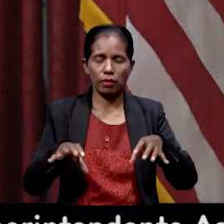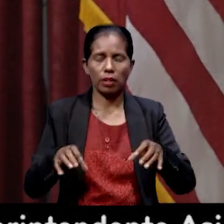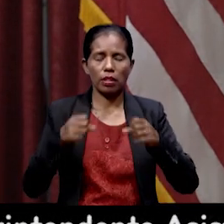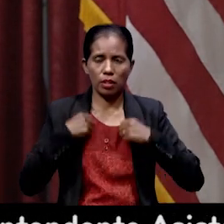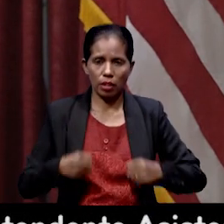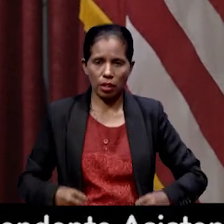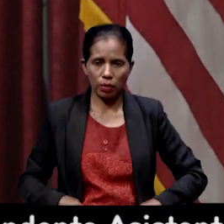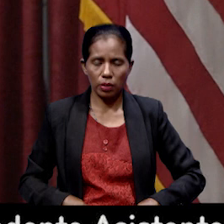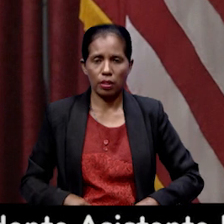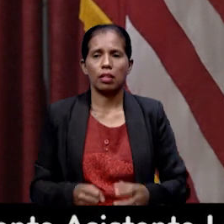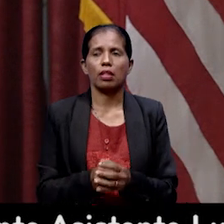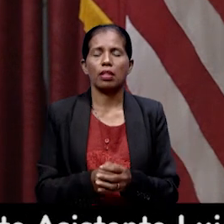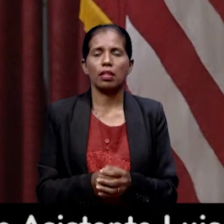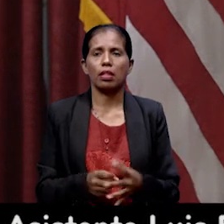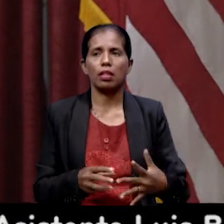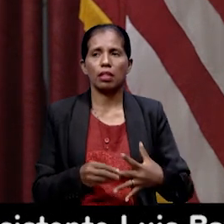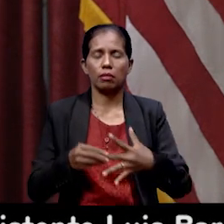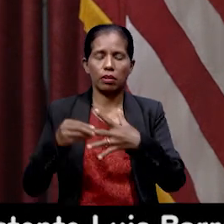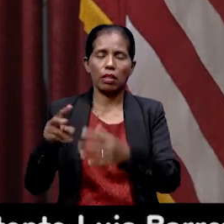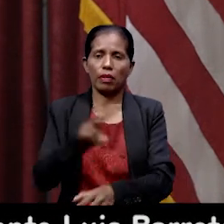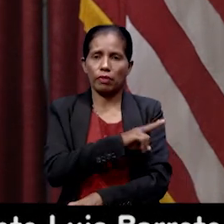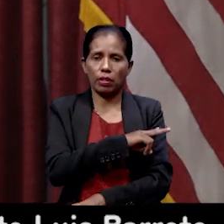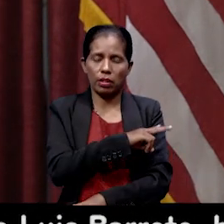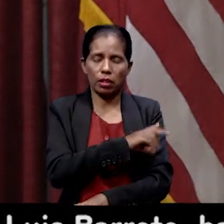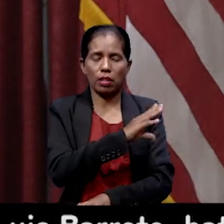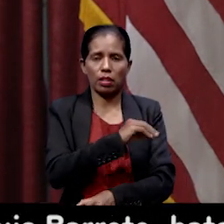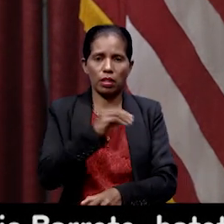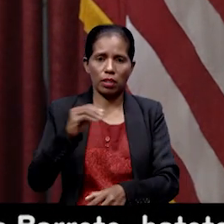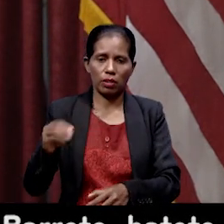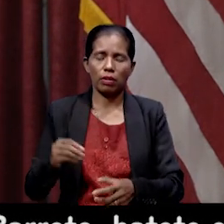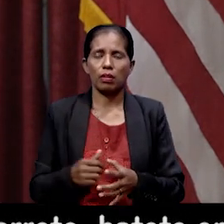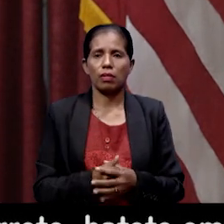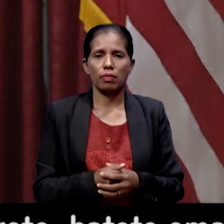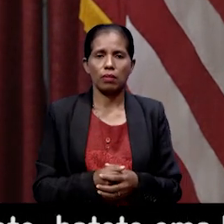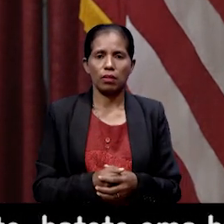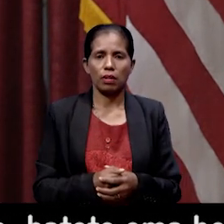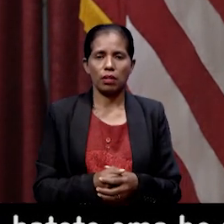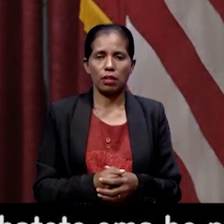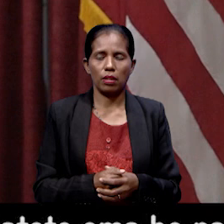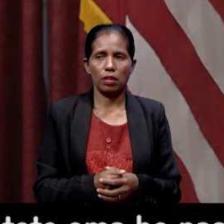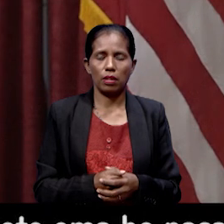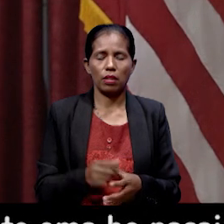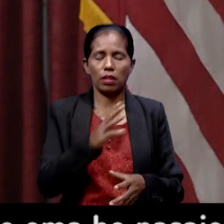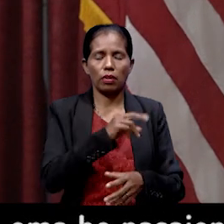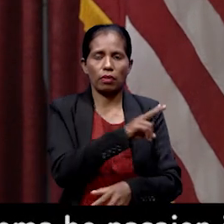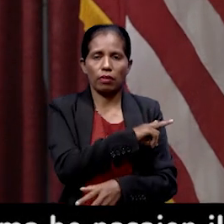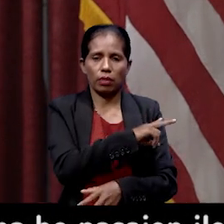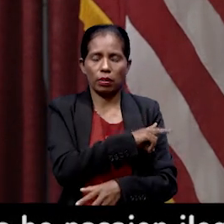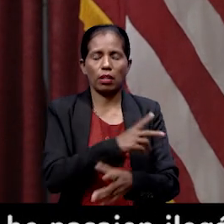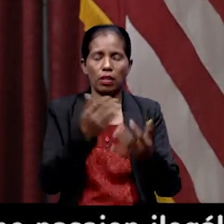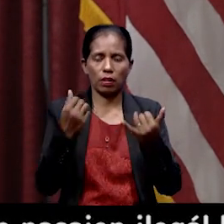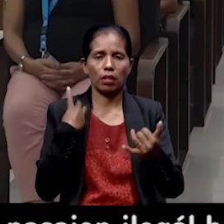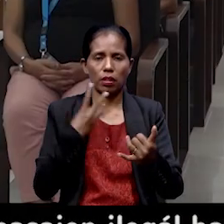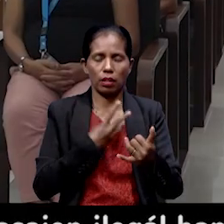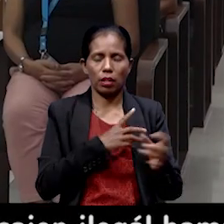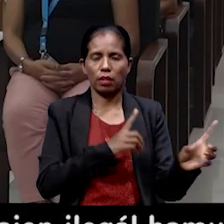materna infantil, de Rio Gaia vacina, para vacina na BEMA rotina, na nós vacina na BEMA Catedral, né? E